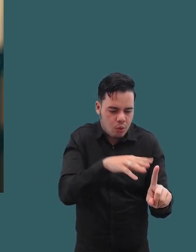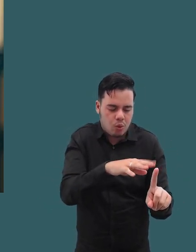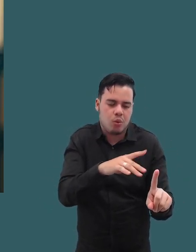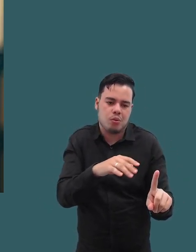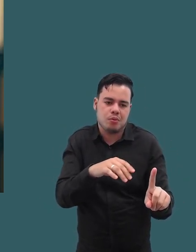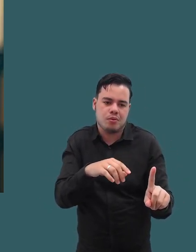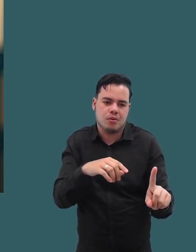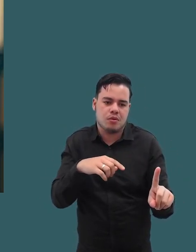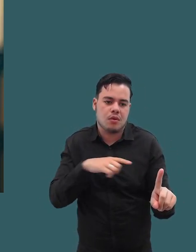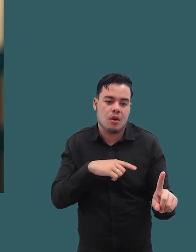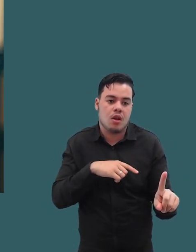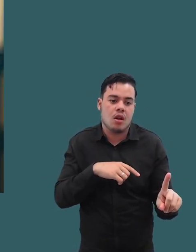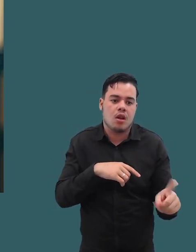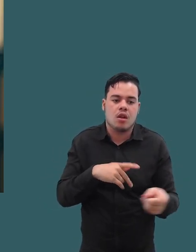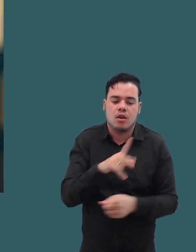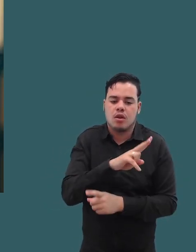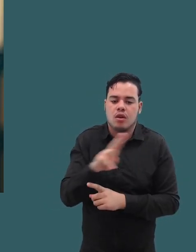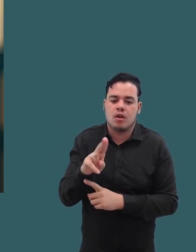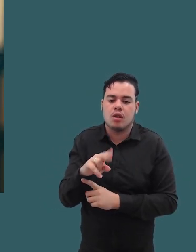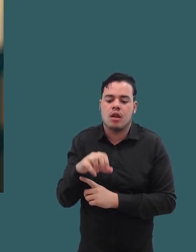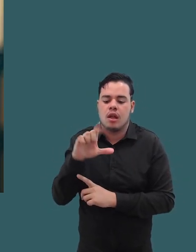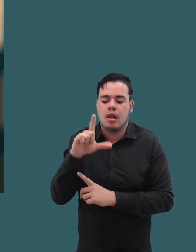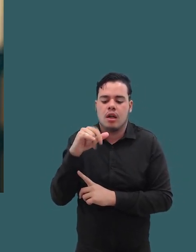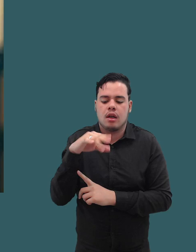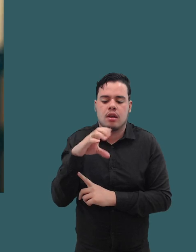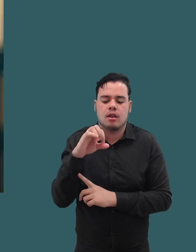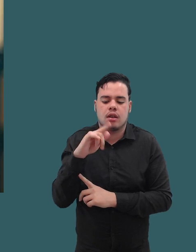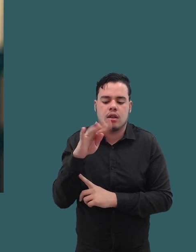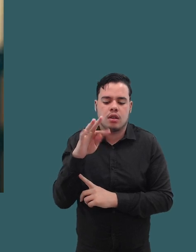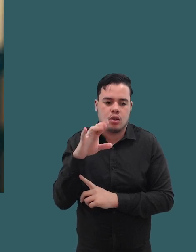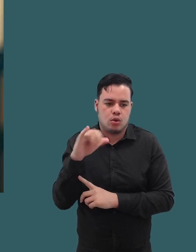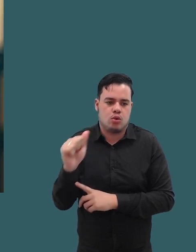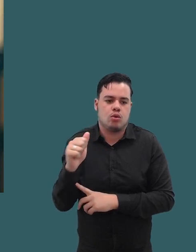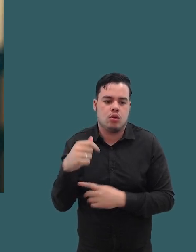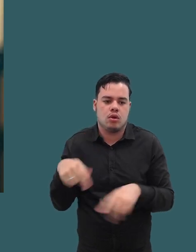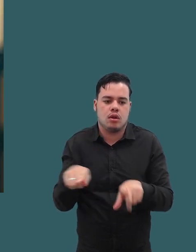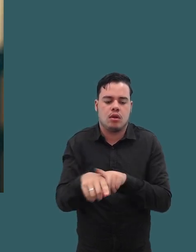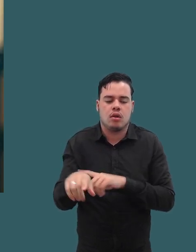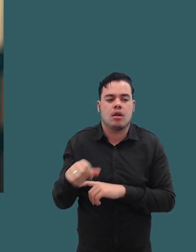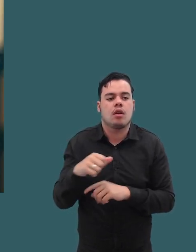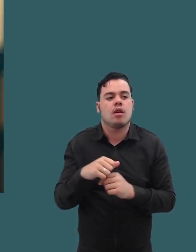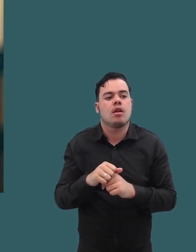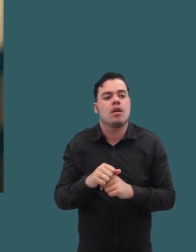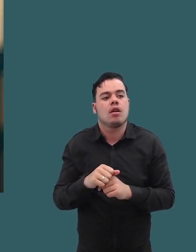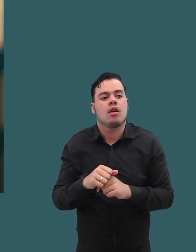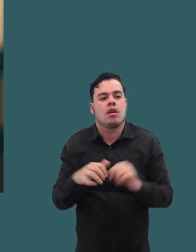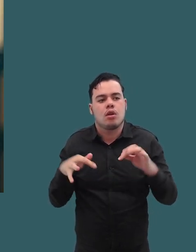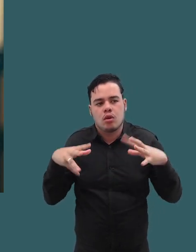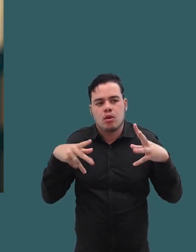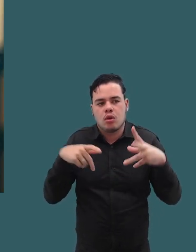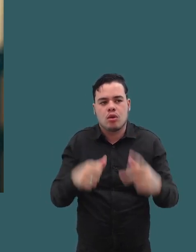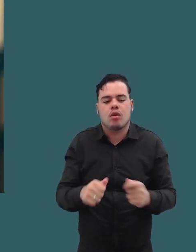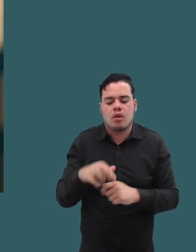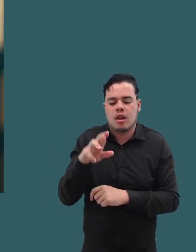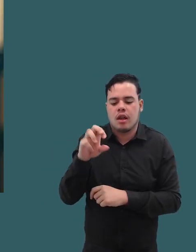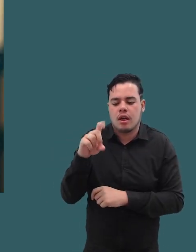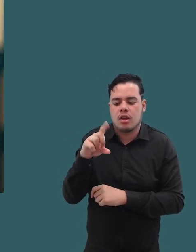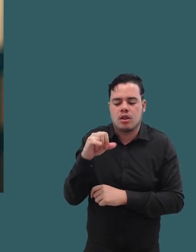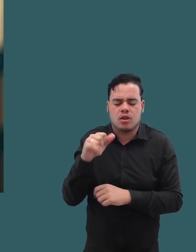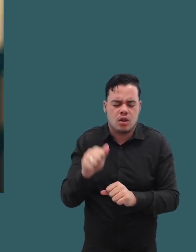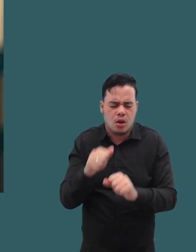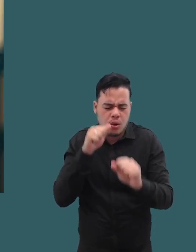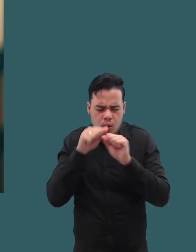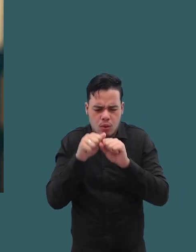origem, as chamadas ciências duras, não as ciências, não as humanidades. Portanto, é fundamental irradiar